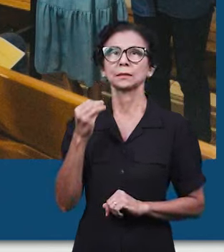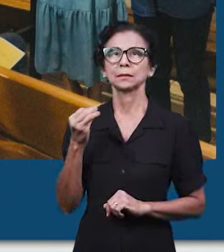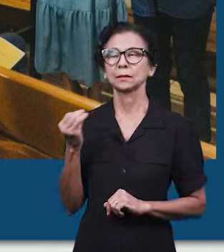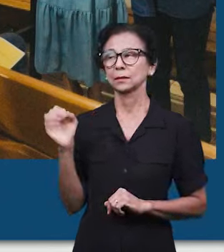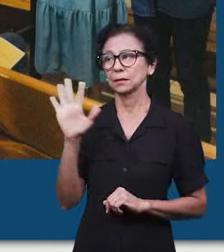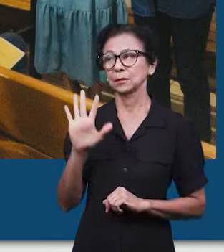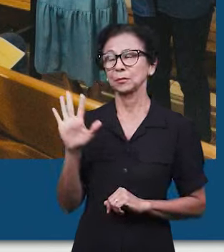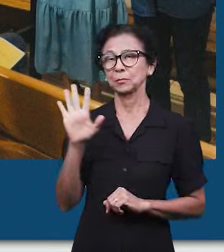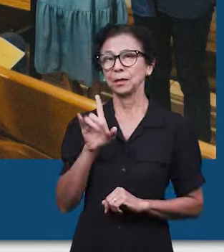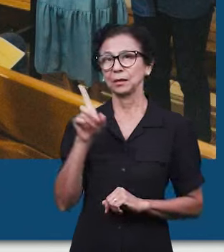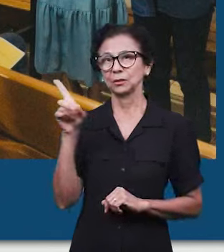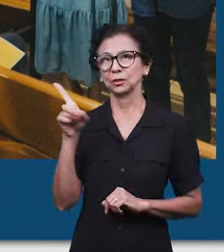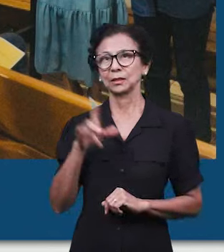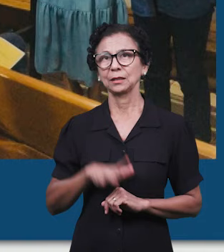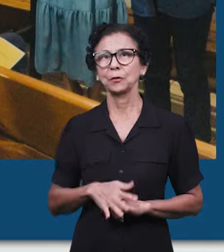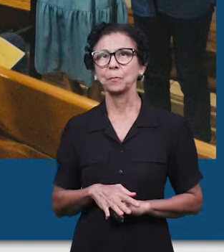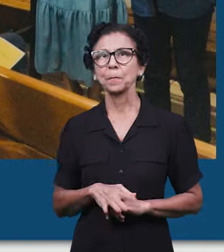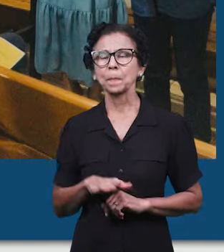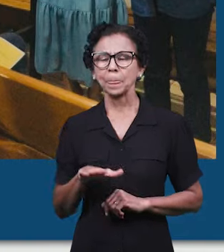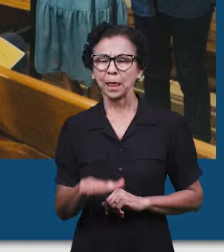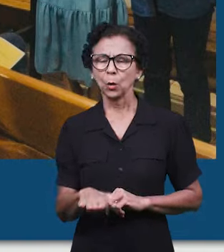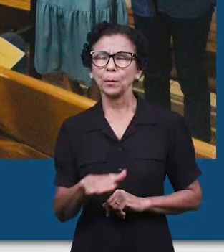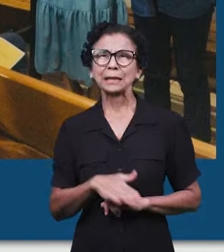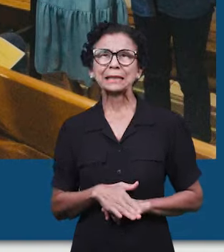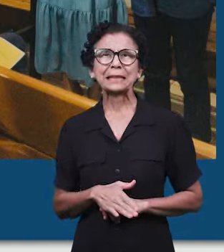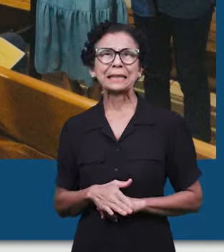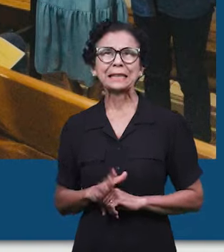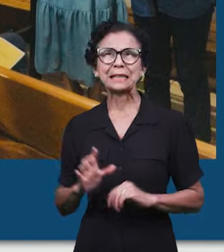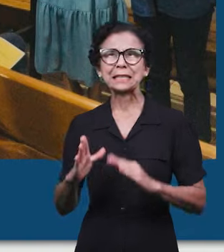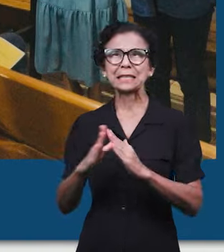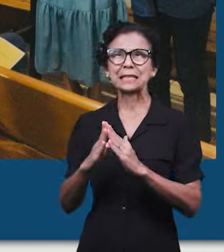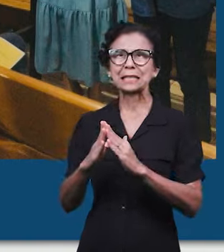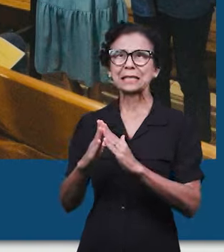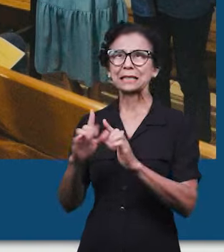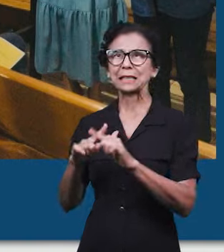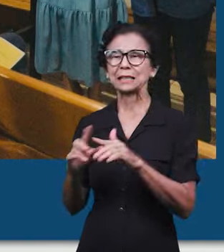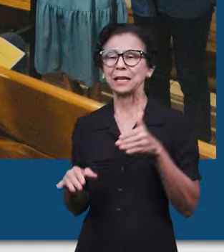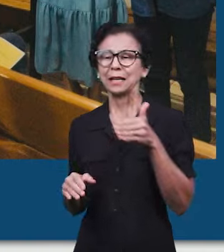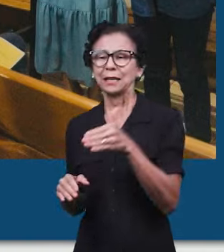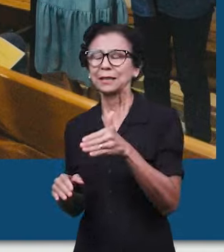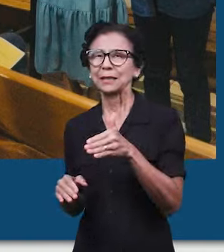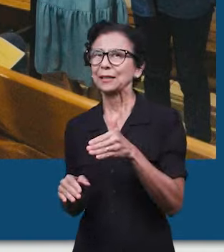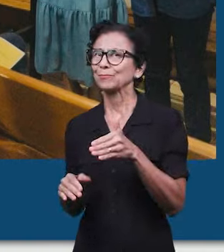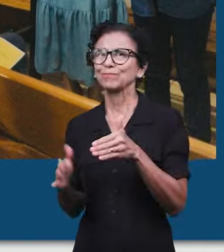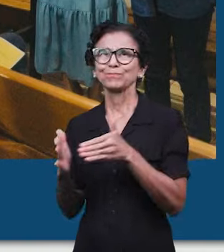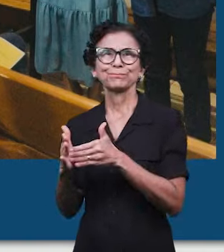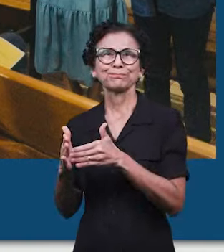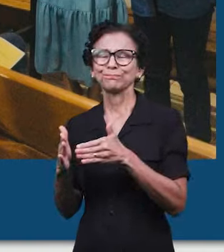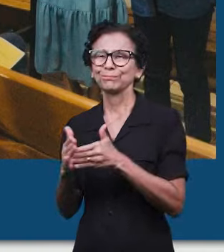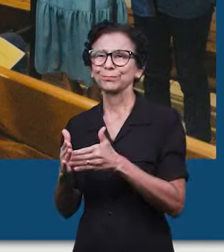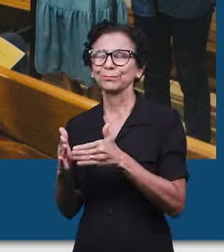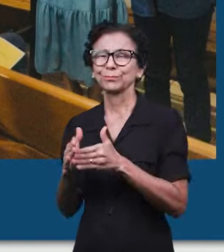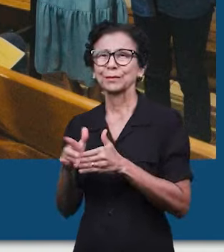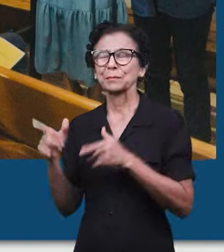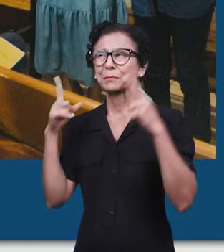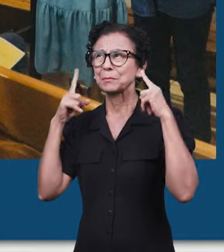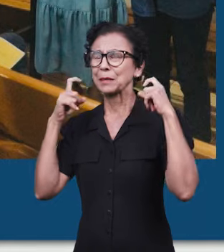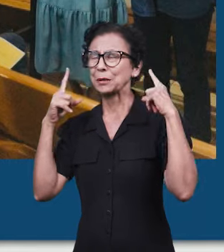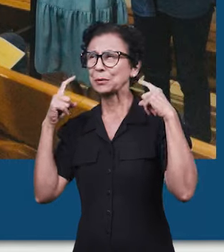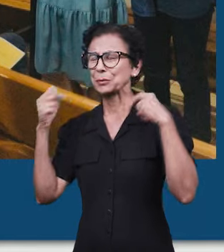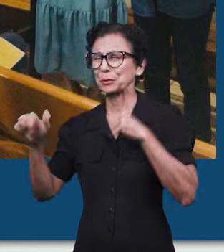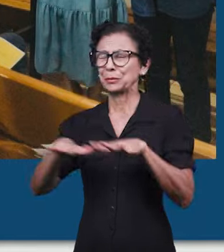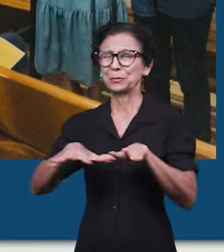se sentia mais segura era no carro, no estacionamento. Então, se ela ainda não estava podendo estar dentro do templo,